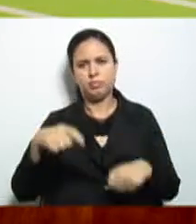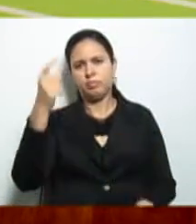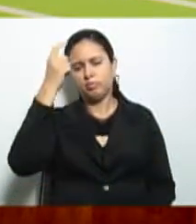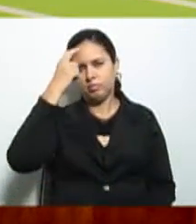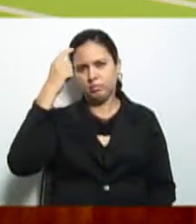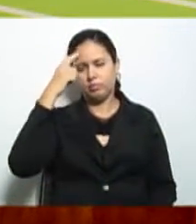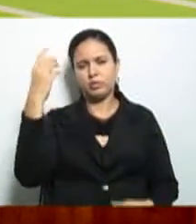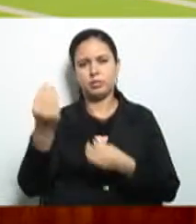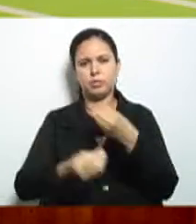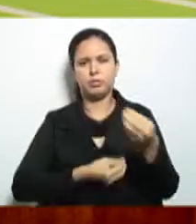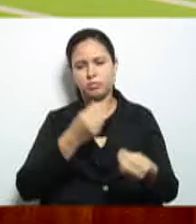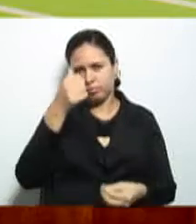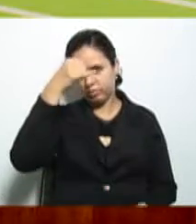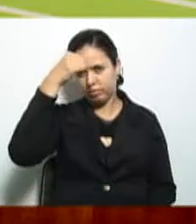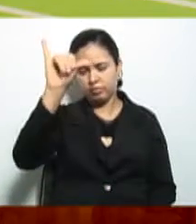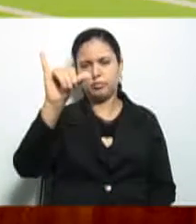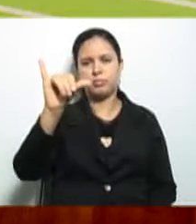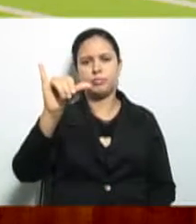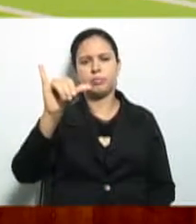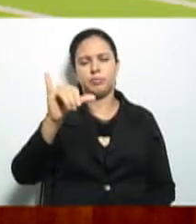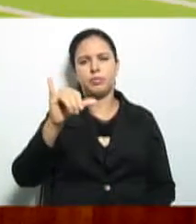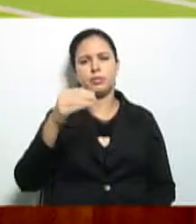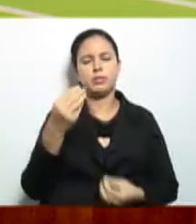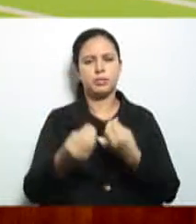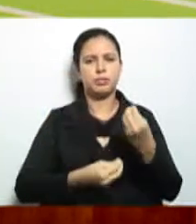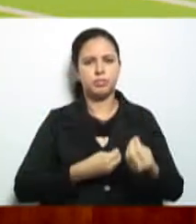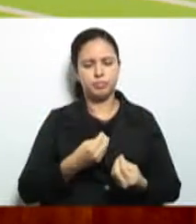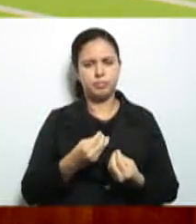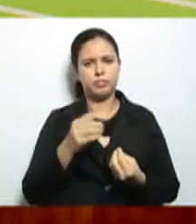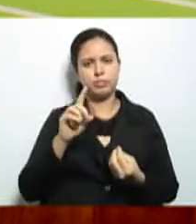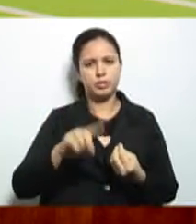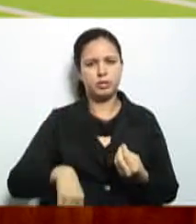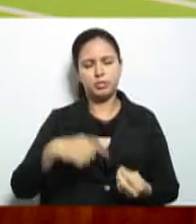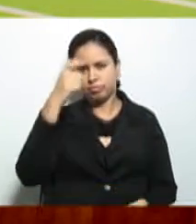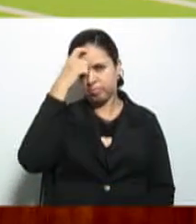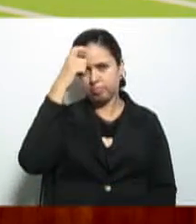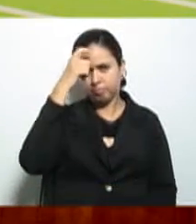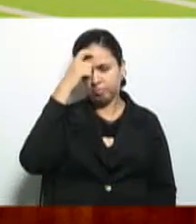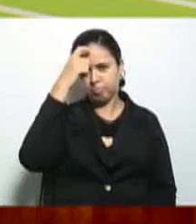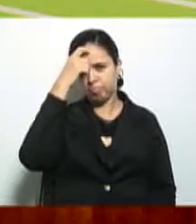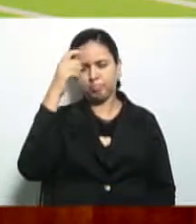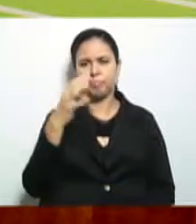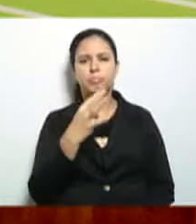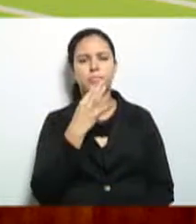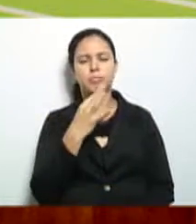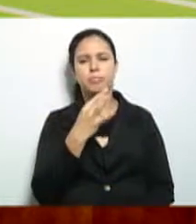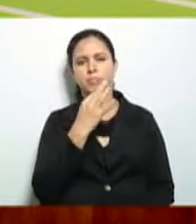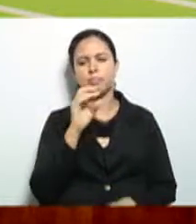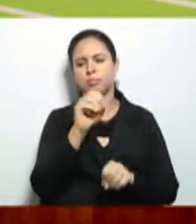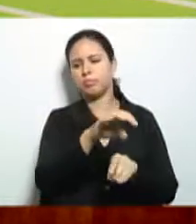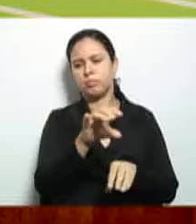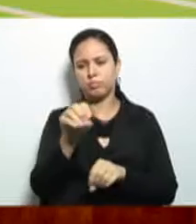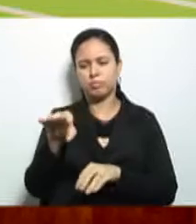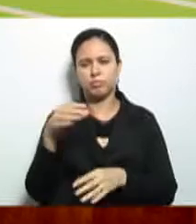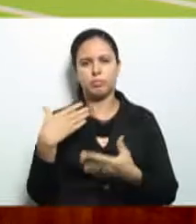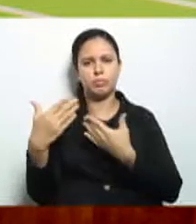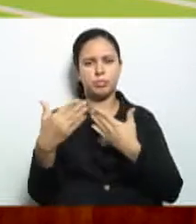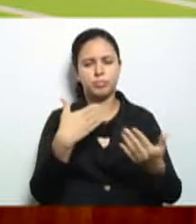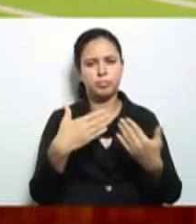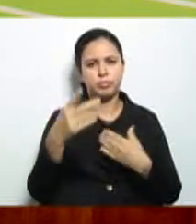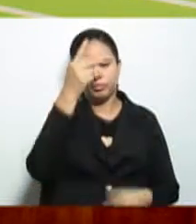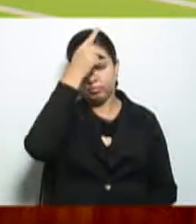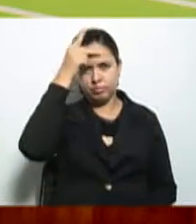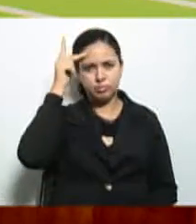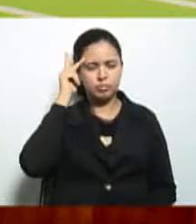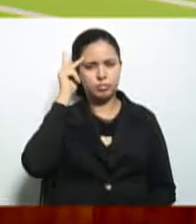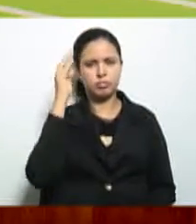modos de combater. E o modo de combater é conscientizando, é fazendo com que as